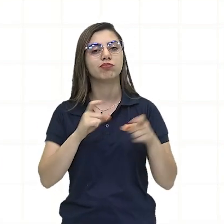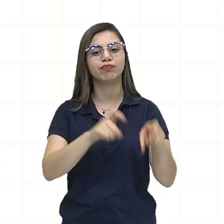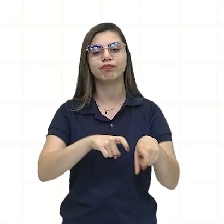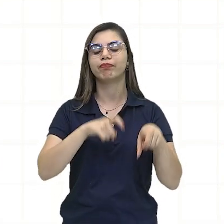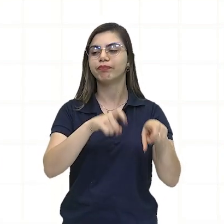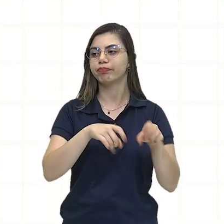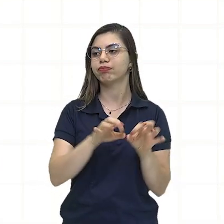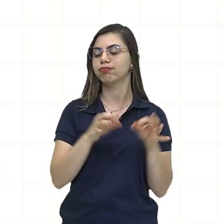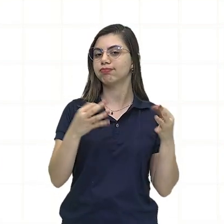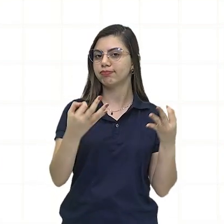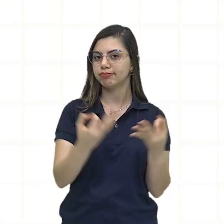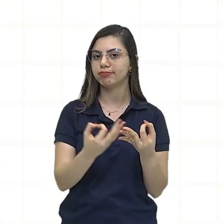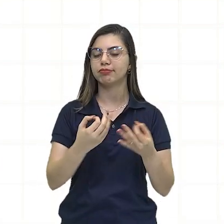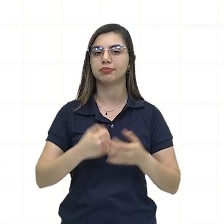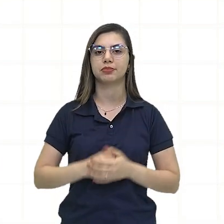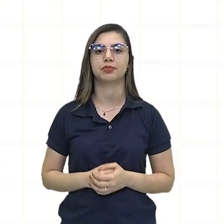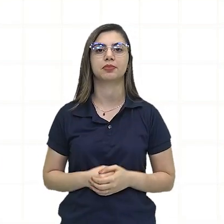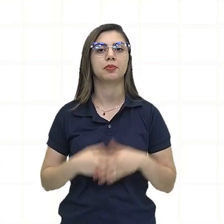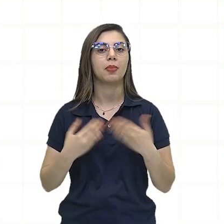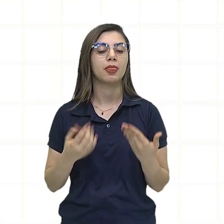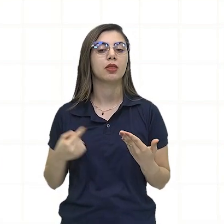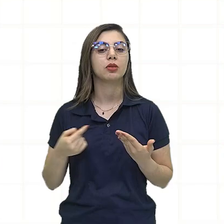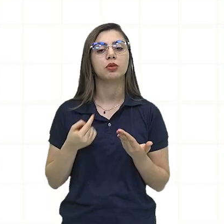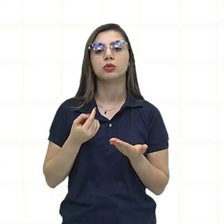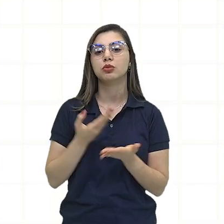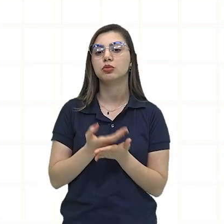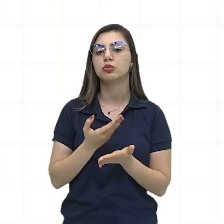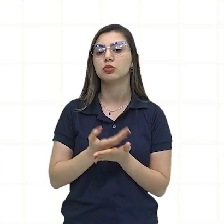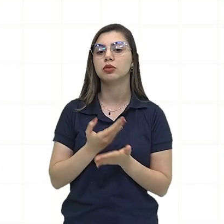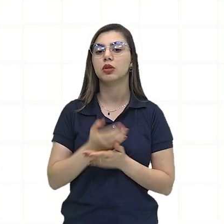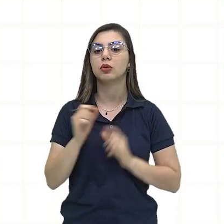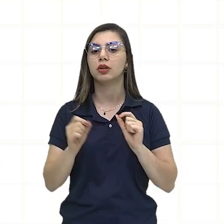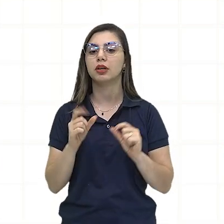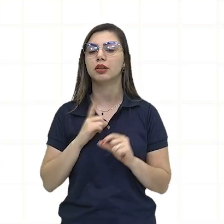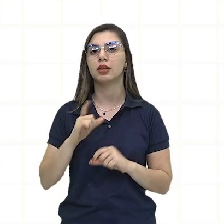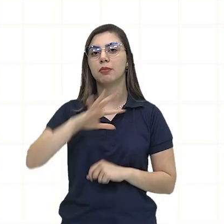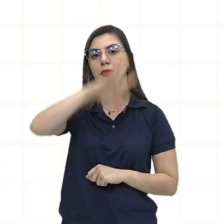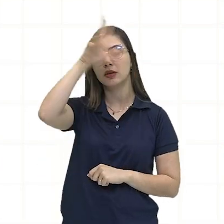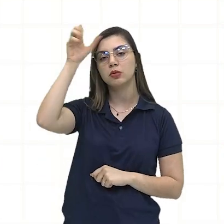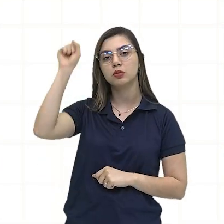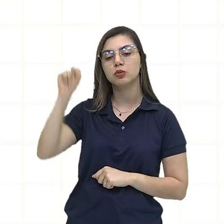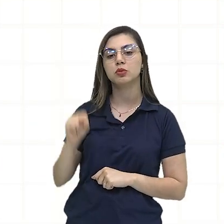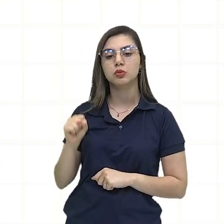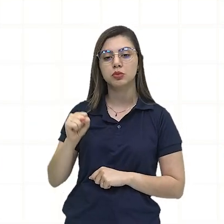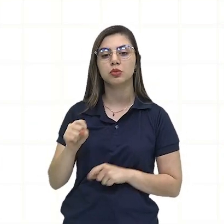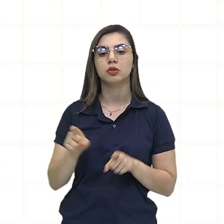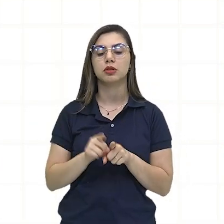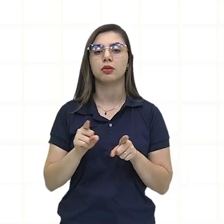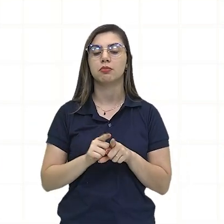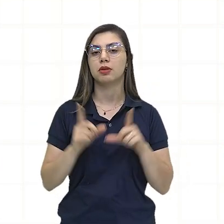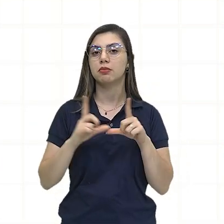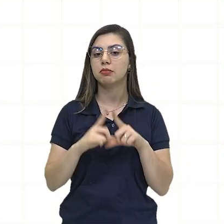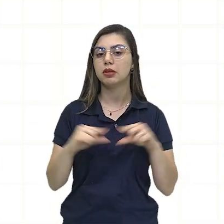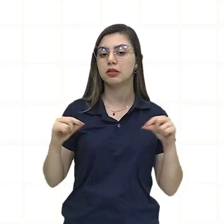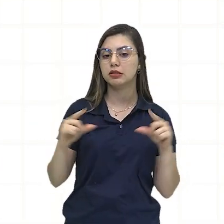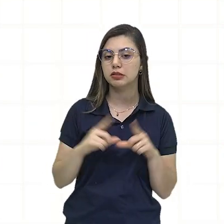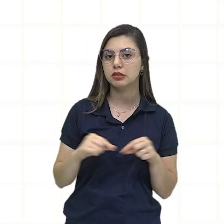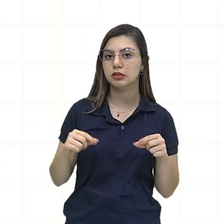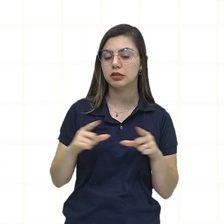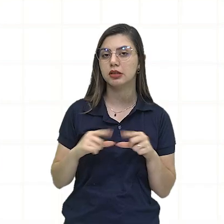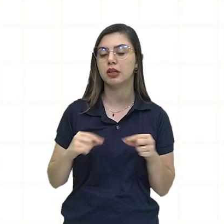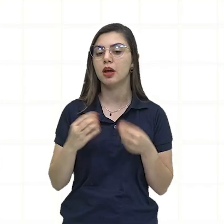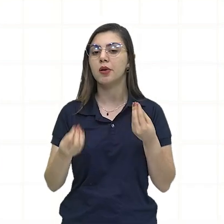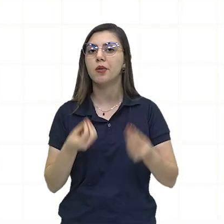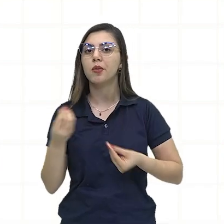agricultura familiar. E aí a gente vai verificar que Mato Grosso do Sul, Distrito Federal, Mato Grosso do